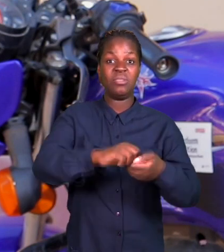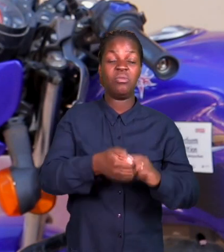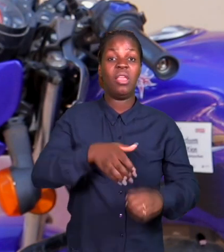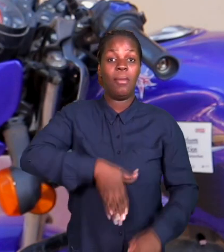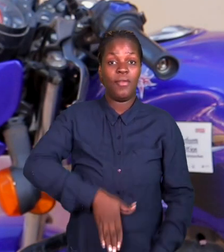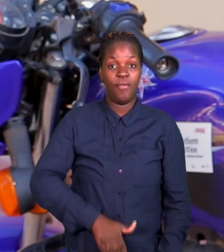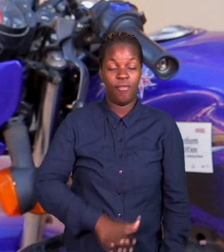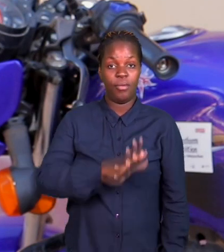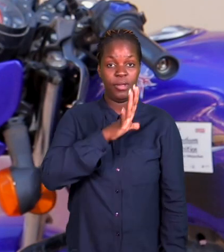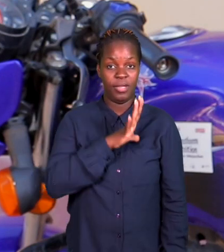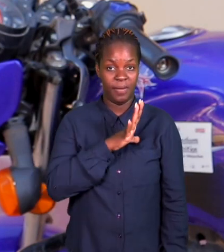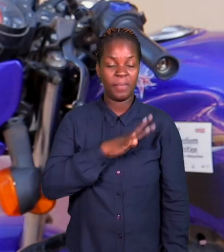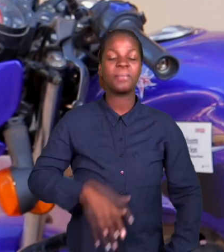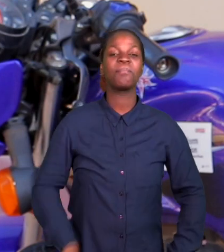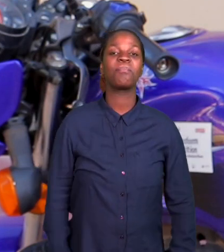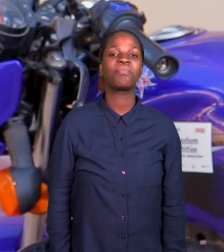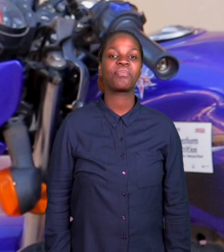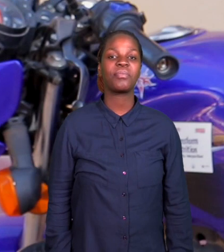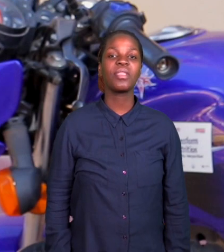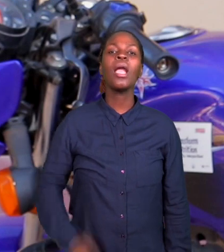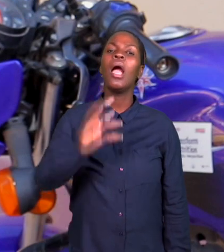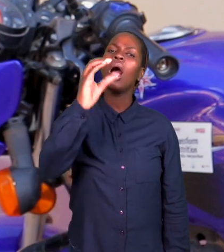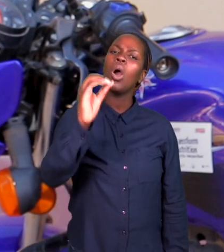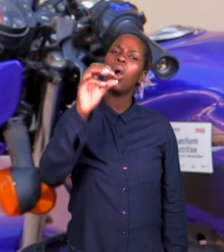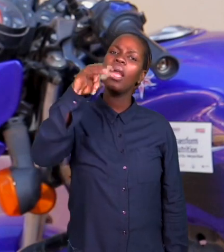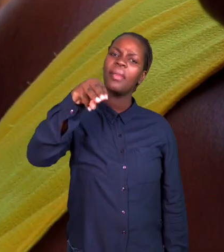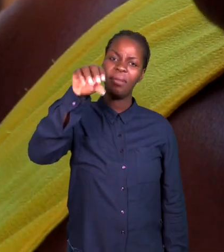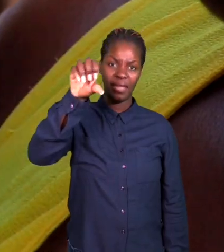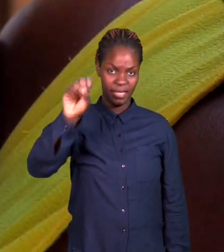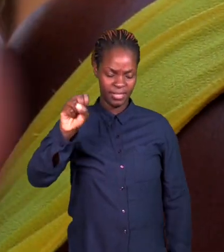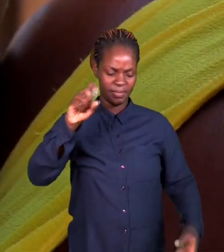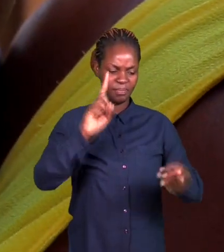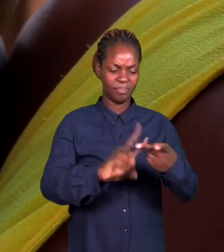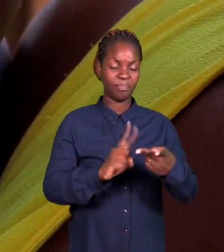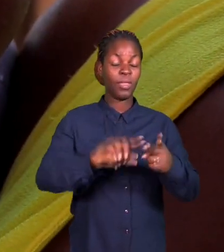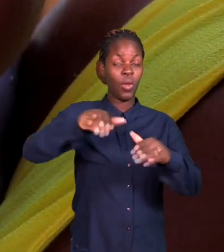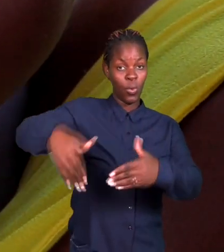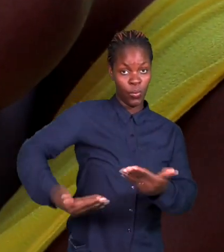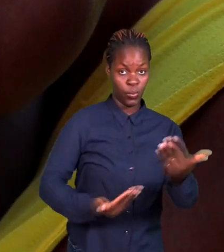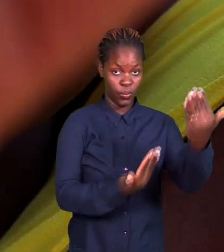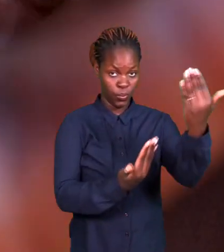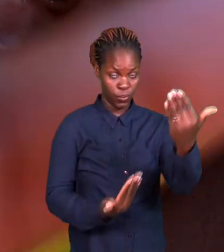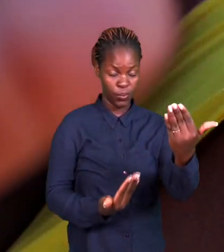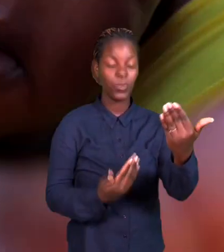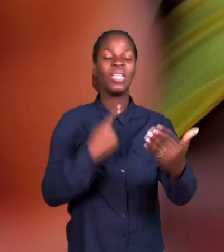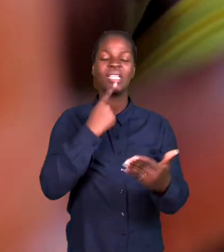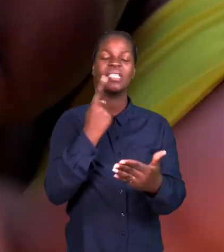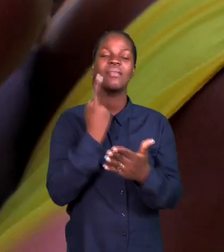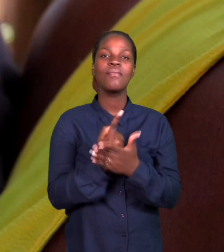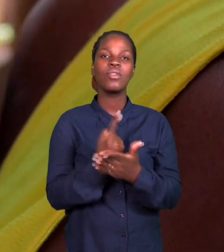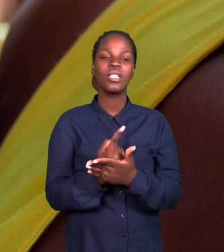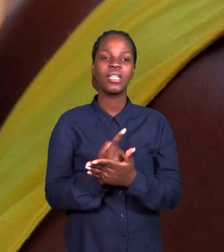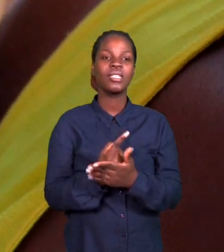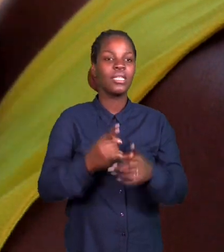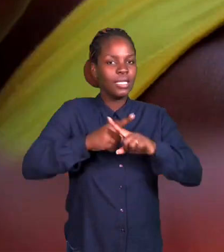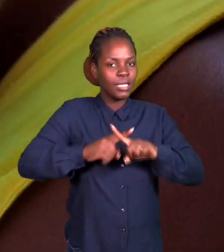só, também temos aquilo que é o acompanhamento das brigadas móveis. A recomendação da OMS e do Unicef é que o